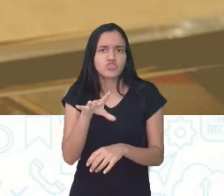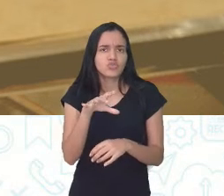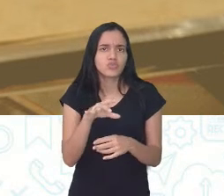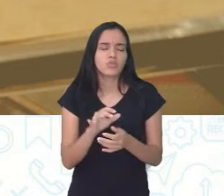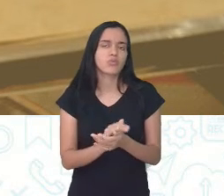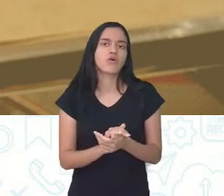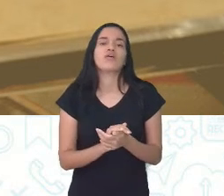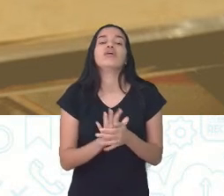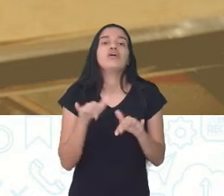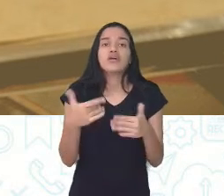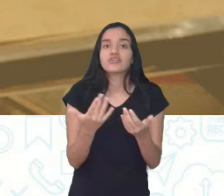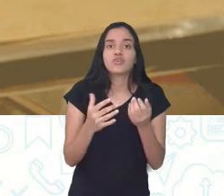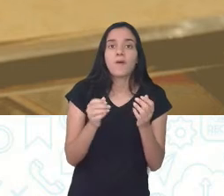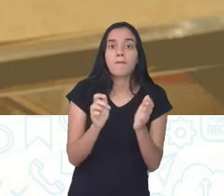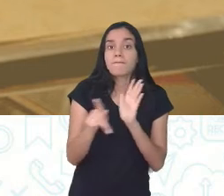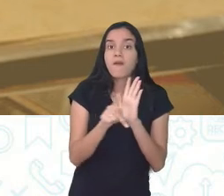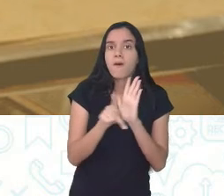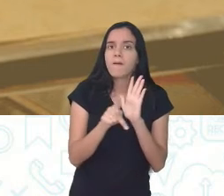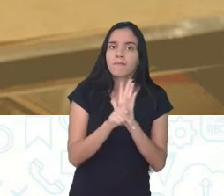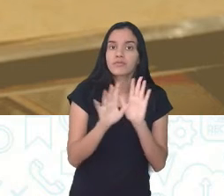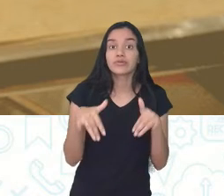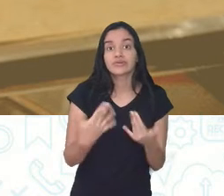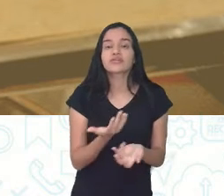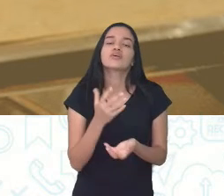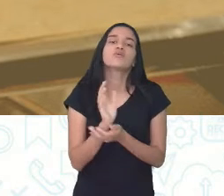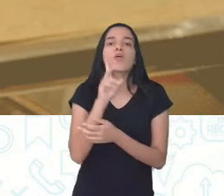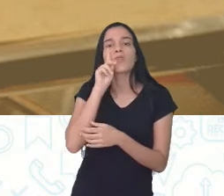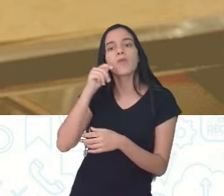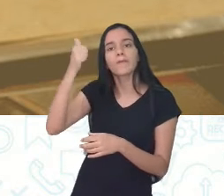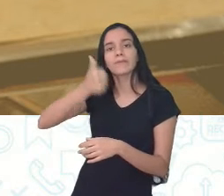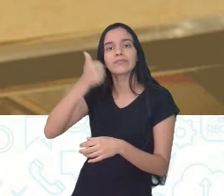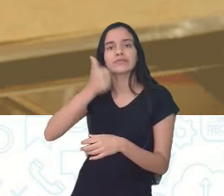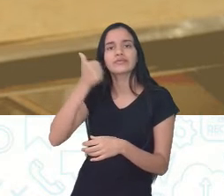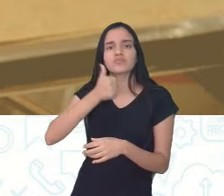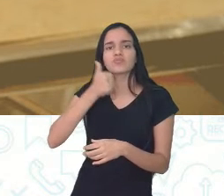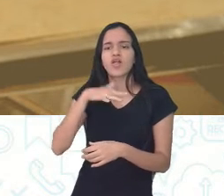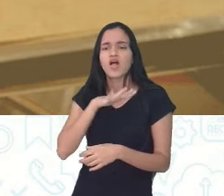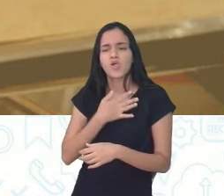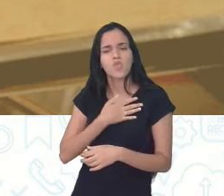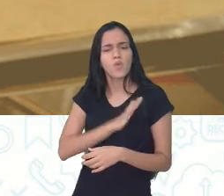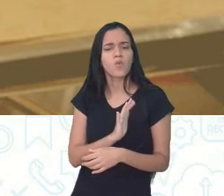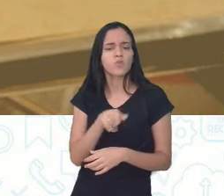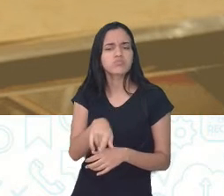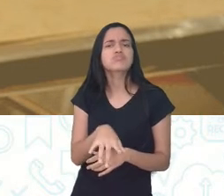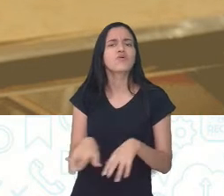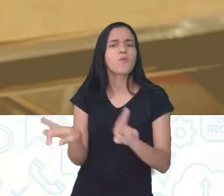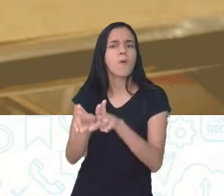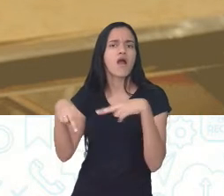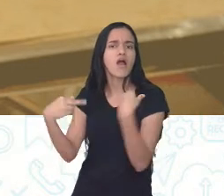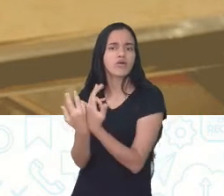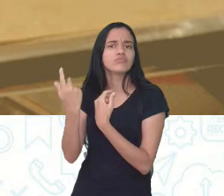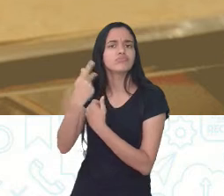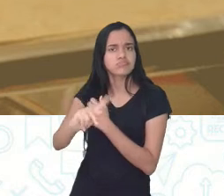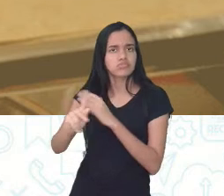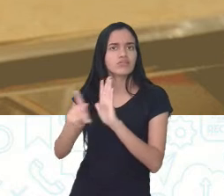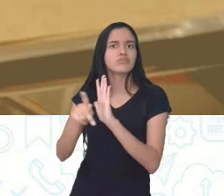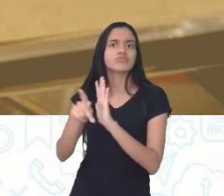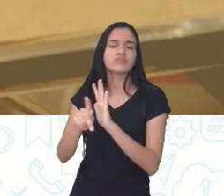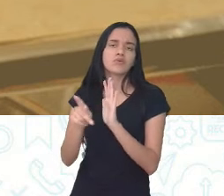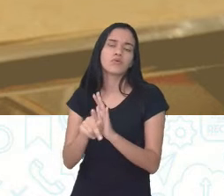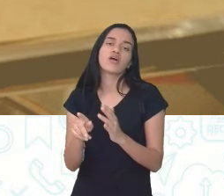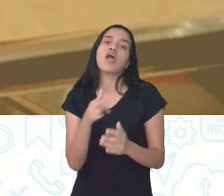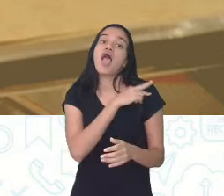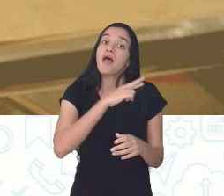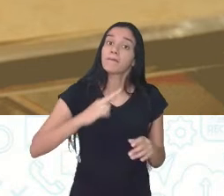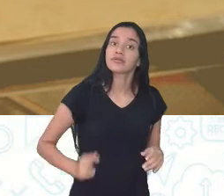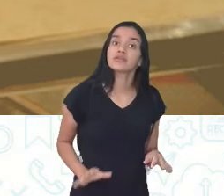dele, certo? E Dom Pedro, insatisfeito, né, com essa assembleia, com essa reunião aí desses representantes,